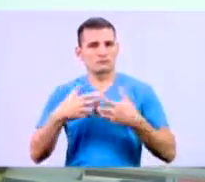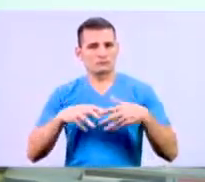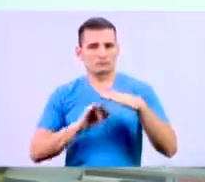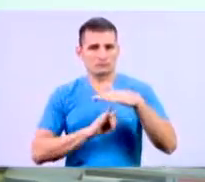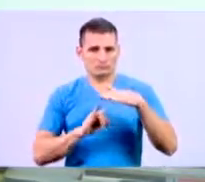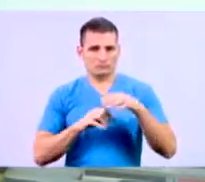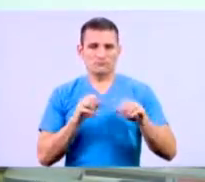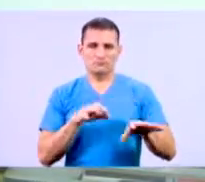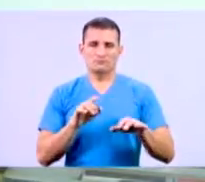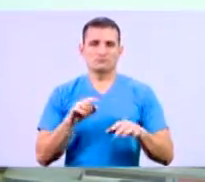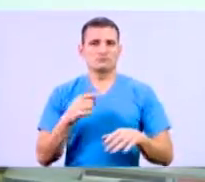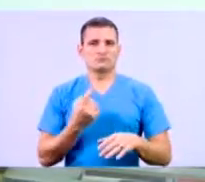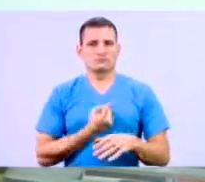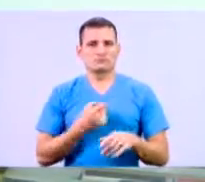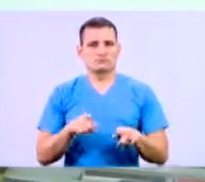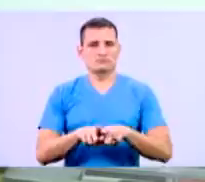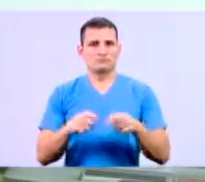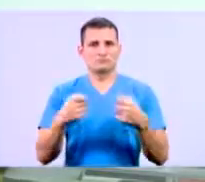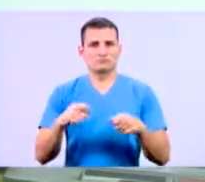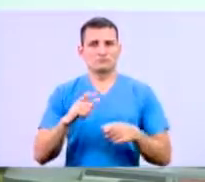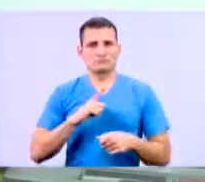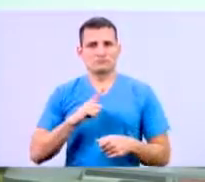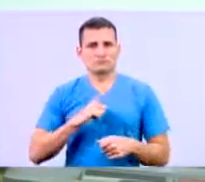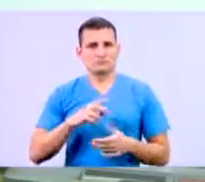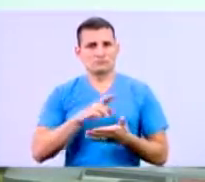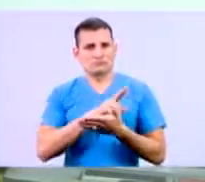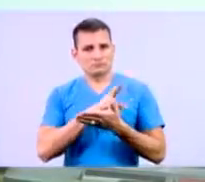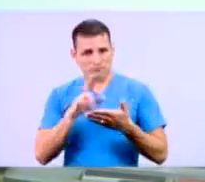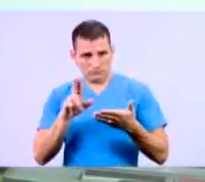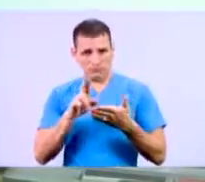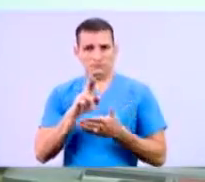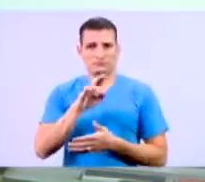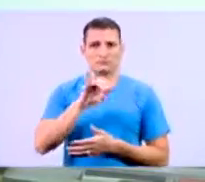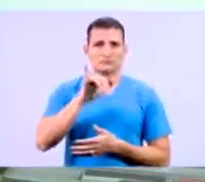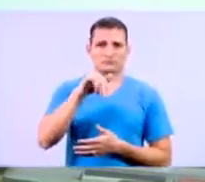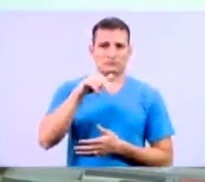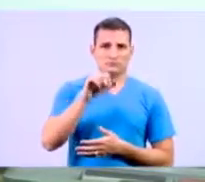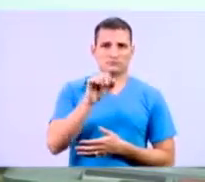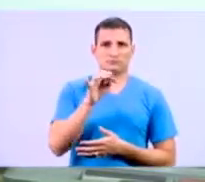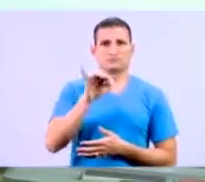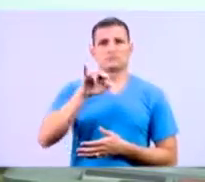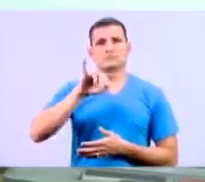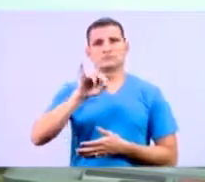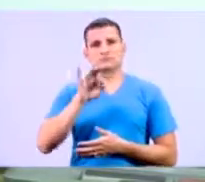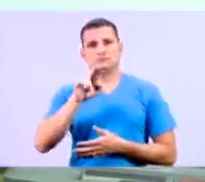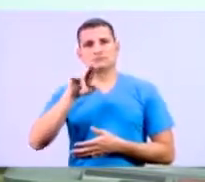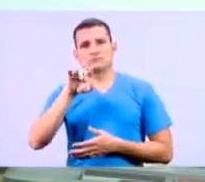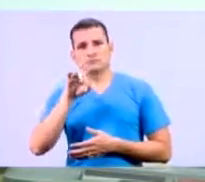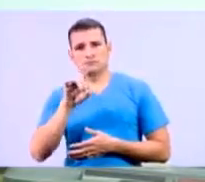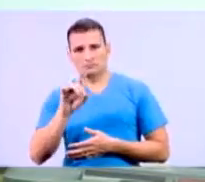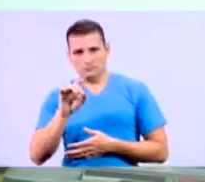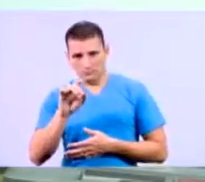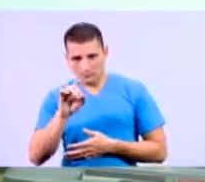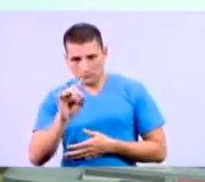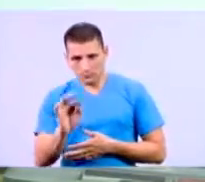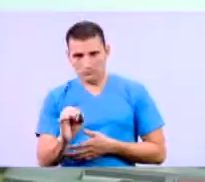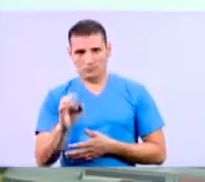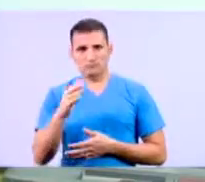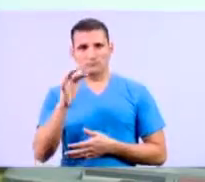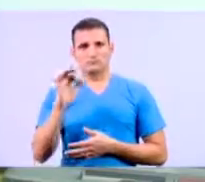ensino, nós também precisamos ter no nosso nome, Instituto Federal de Educação, Ciência e Tecnologia, algo que